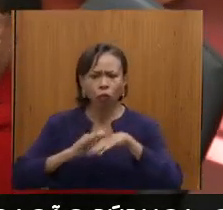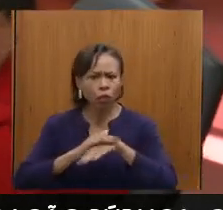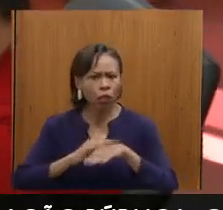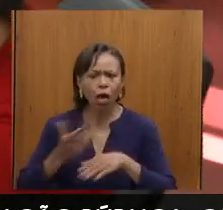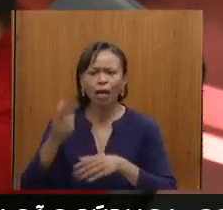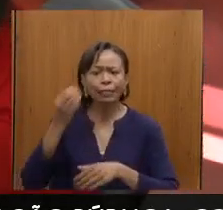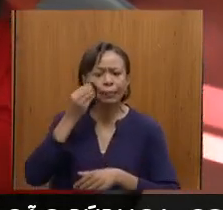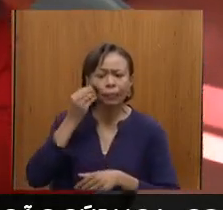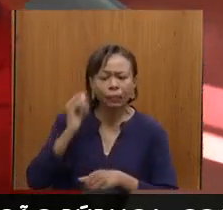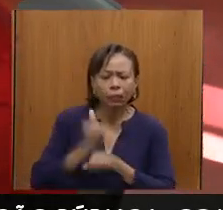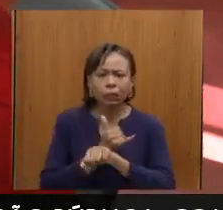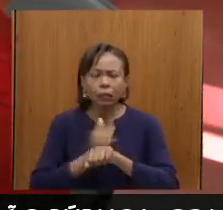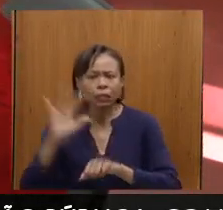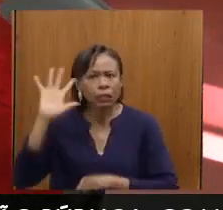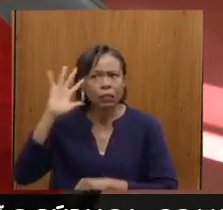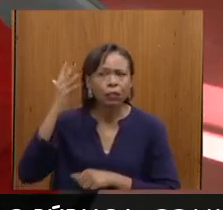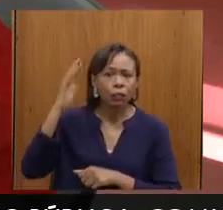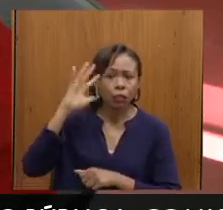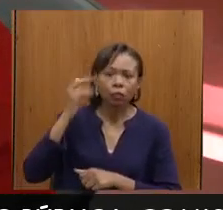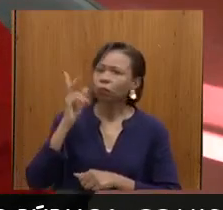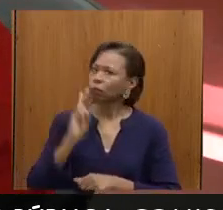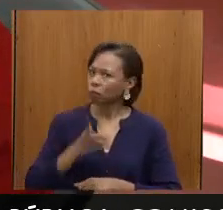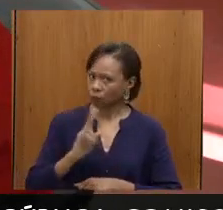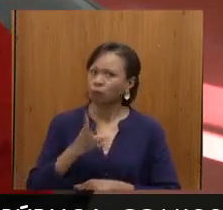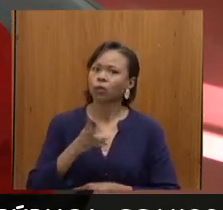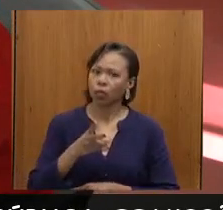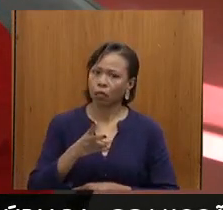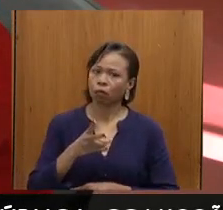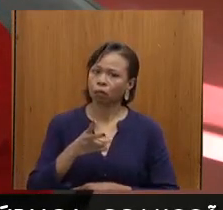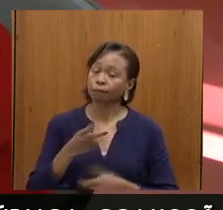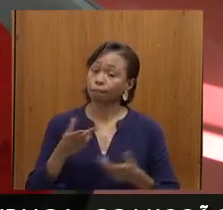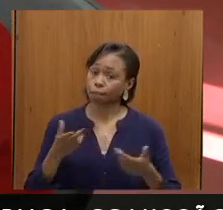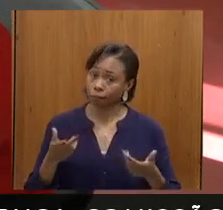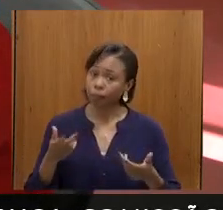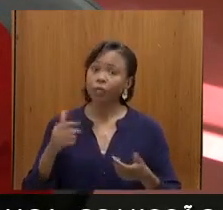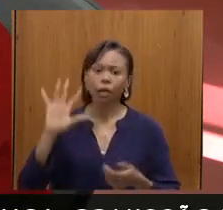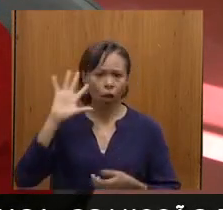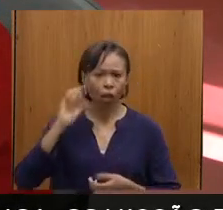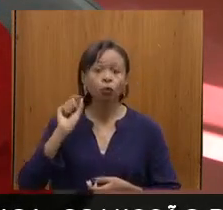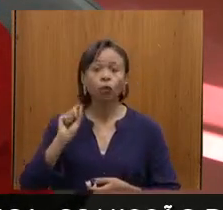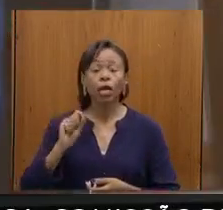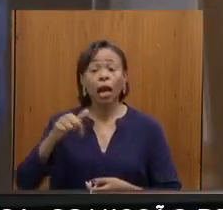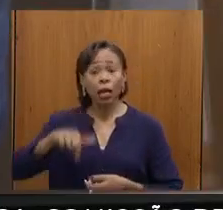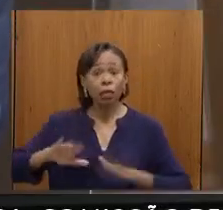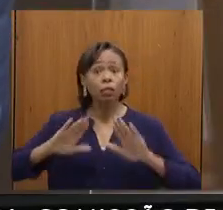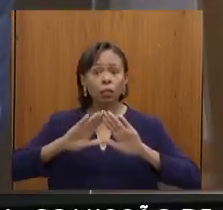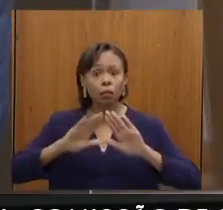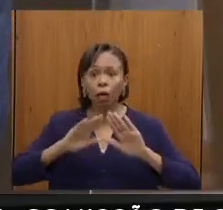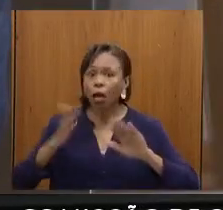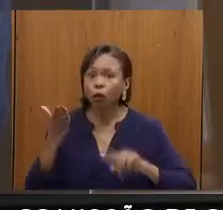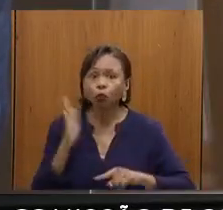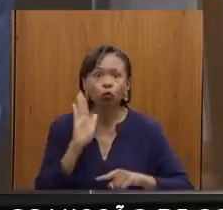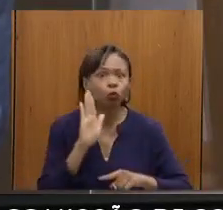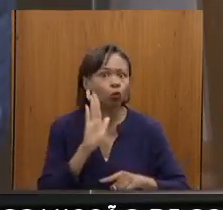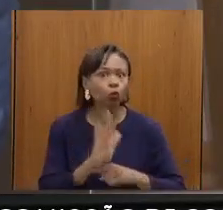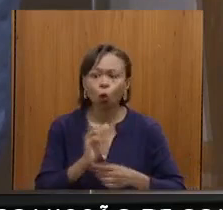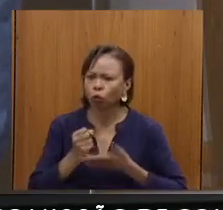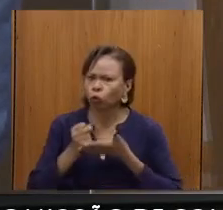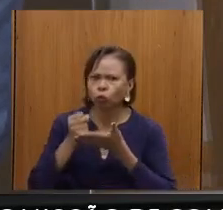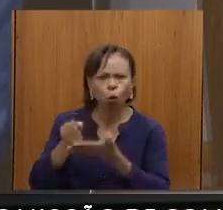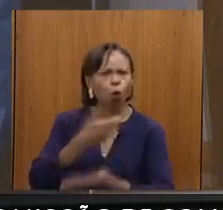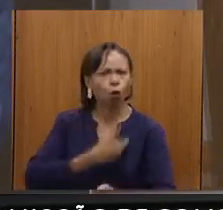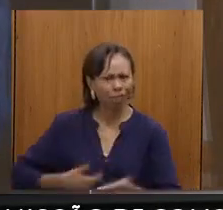sempre houve. Eu acho que aí nós temos uma questão, a Assembleia contribuiu demais na pandemia com o governo,